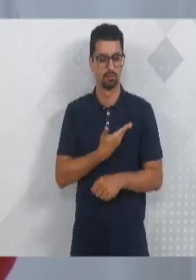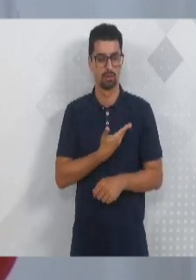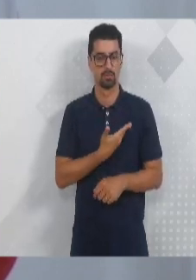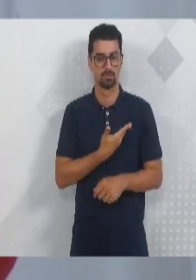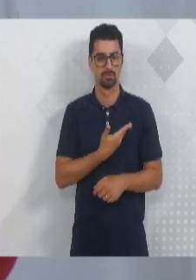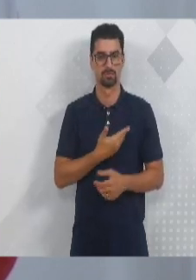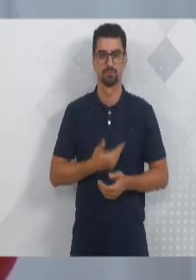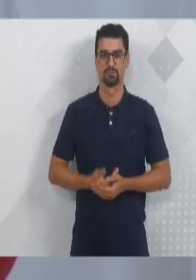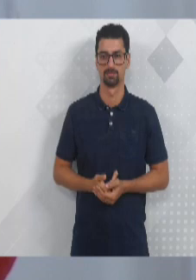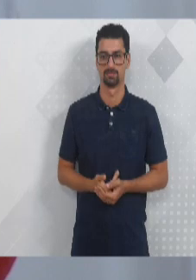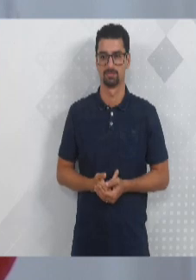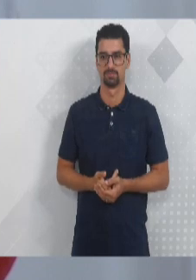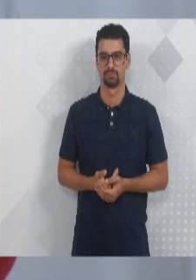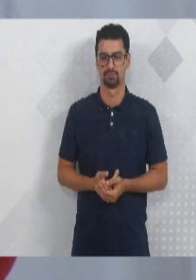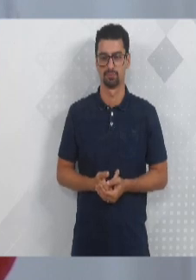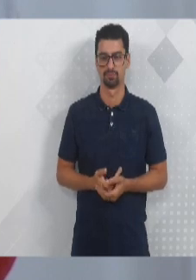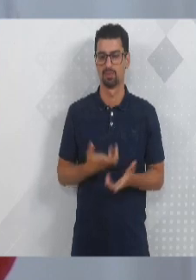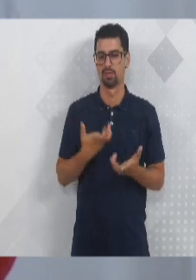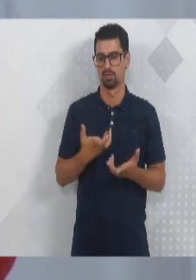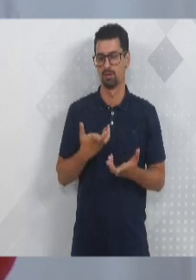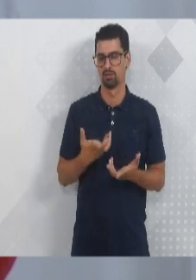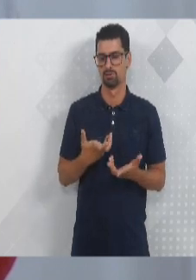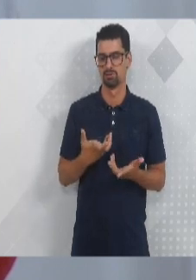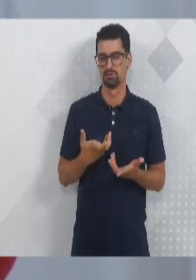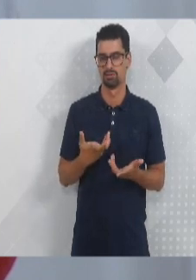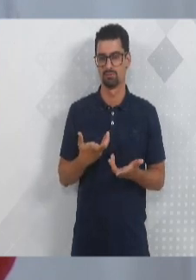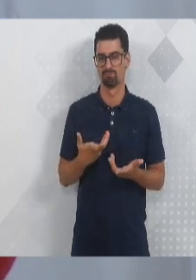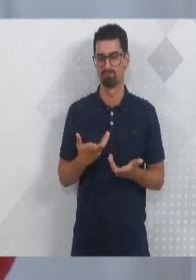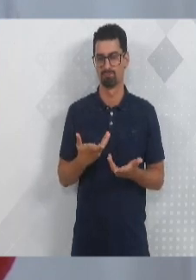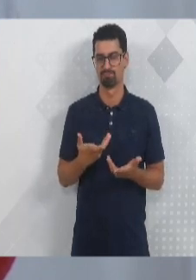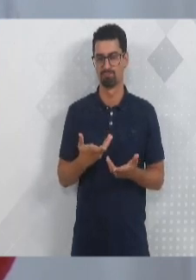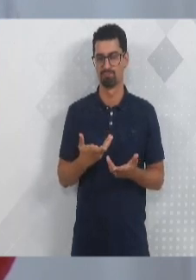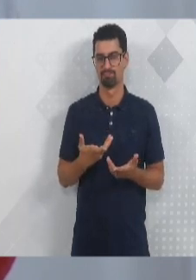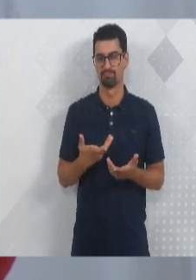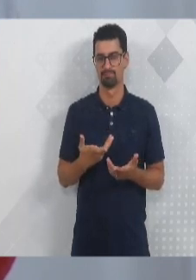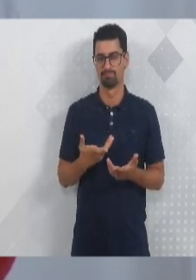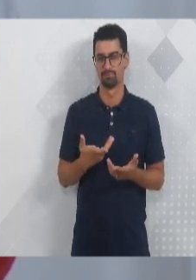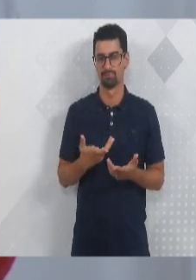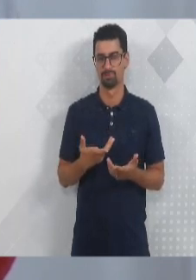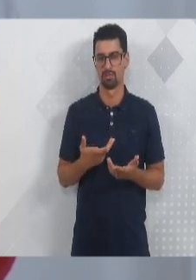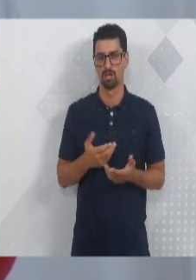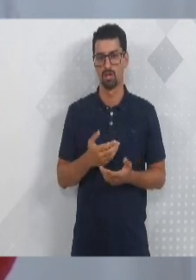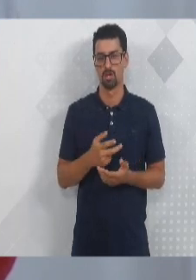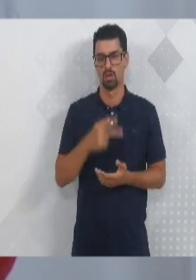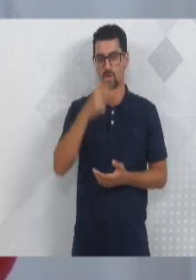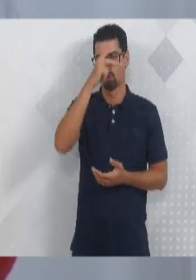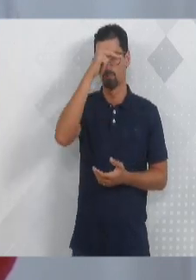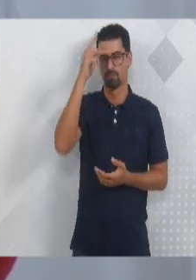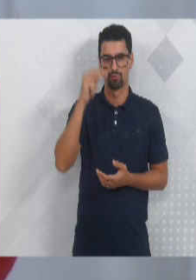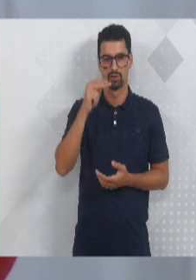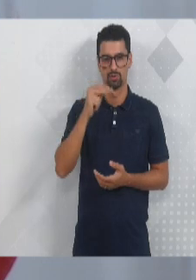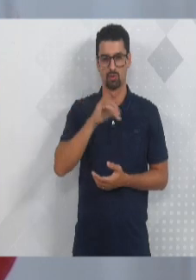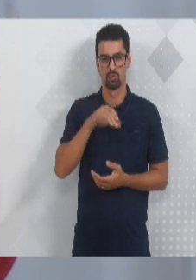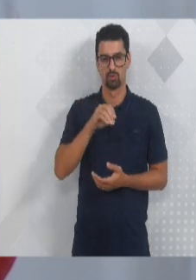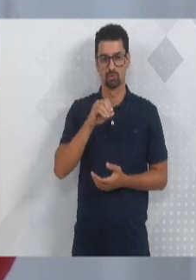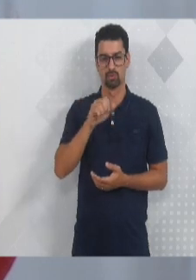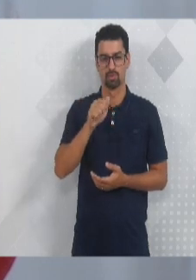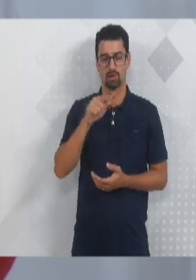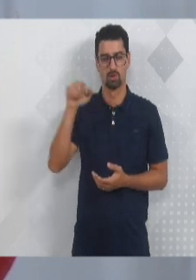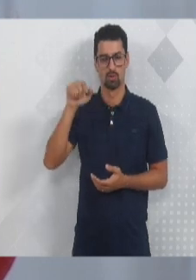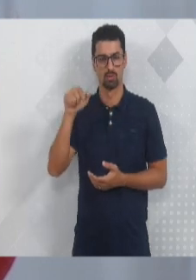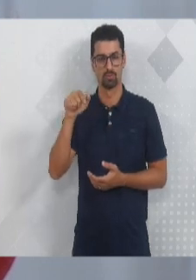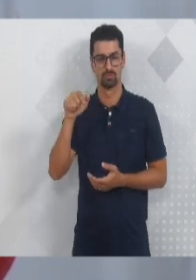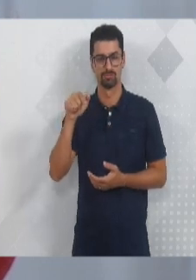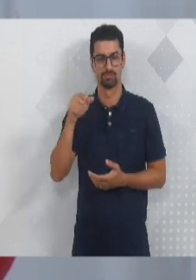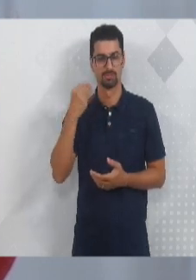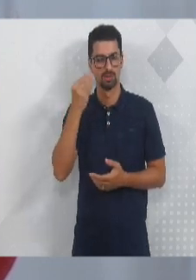seu que ele quis não andar o Prefeito João Paulo Clin Bing tentou ele tá na COP